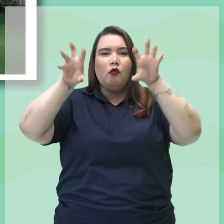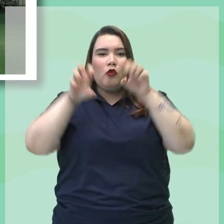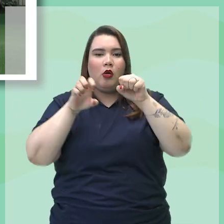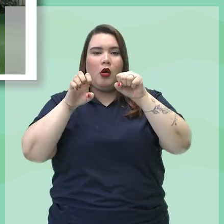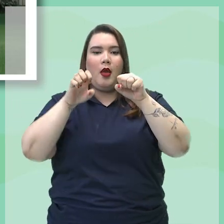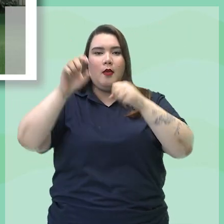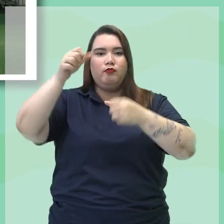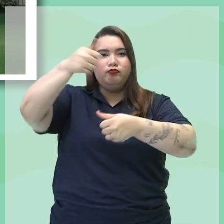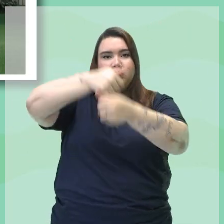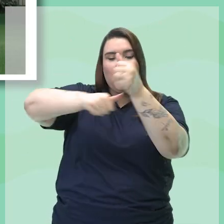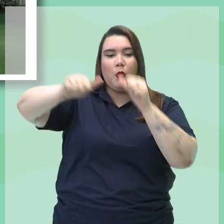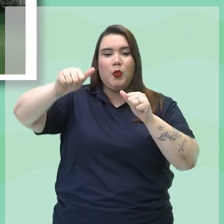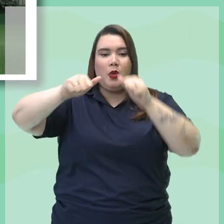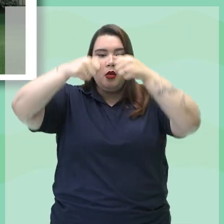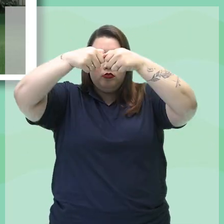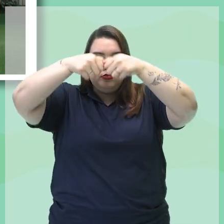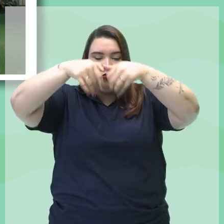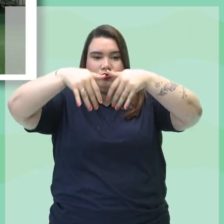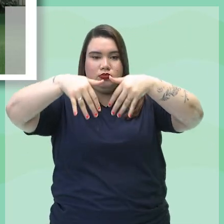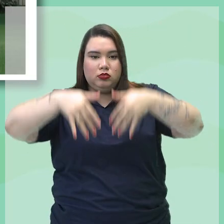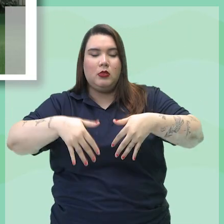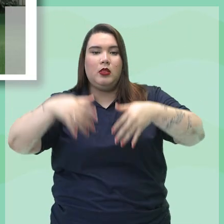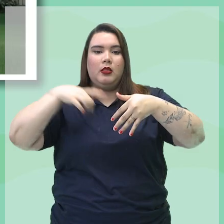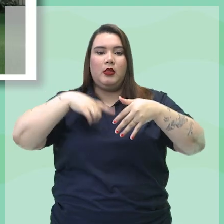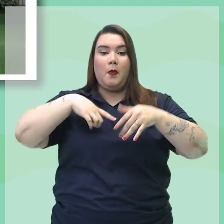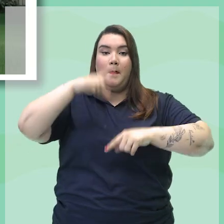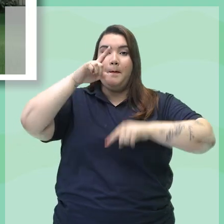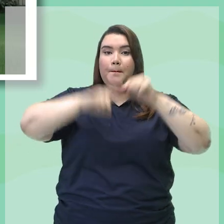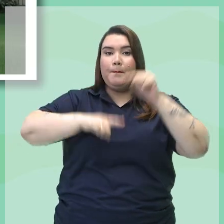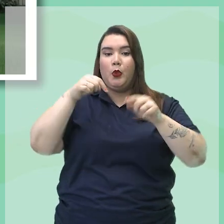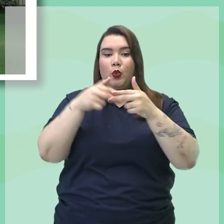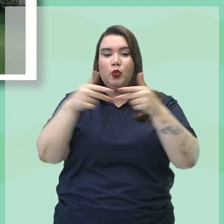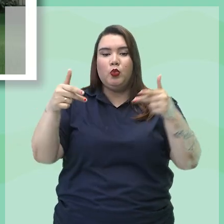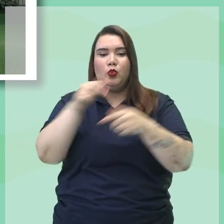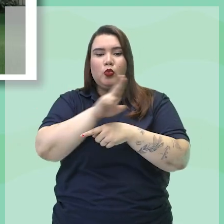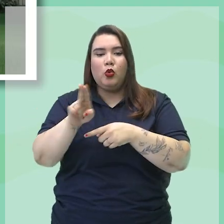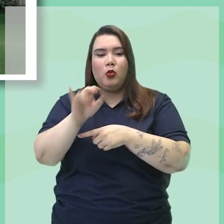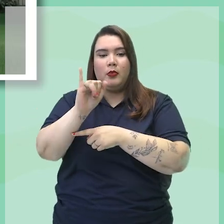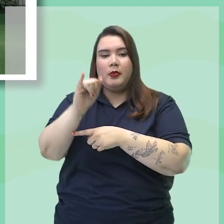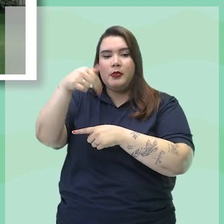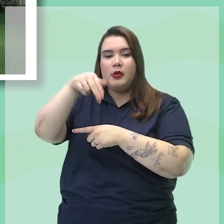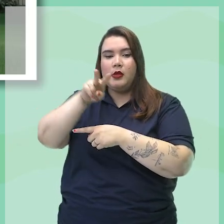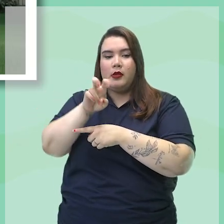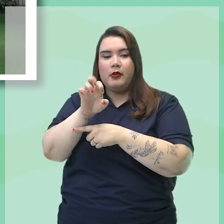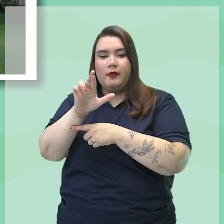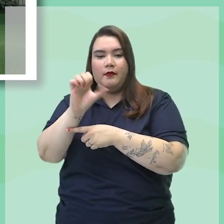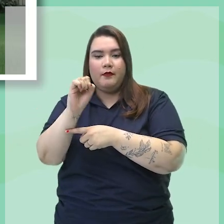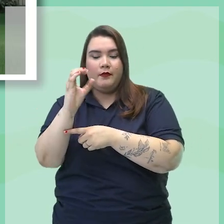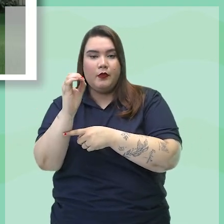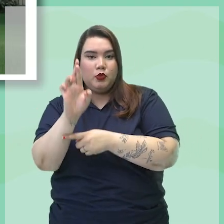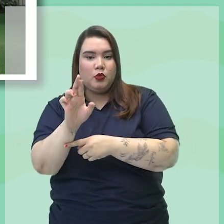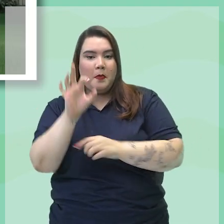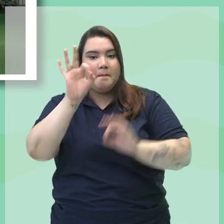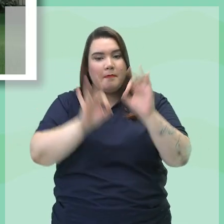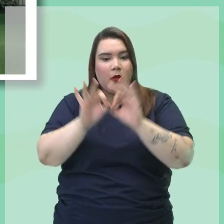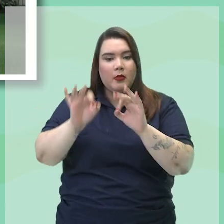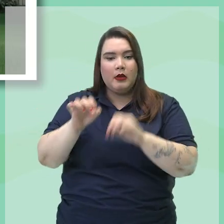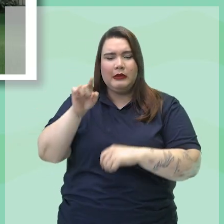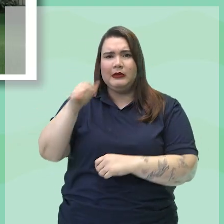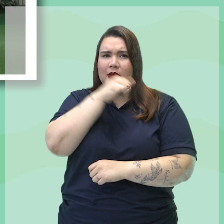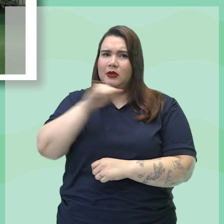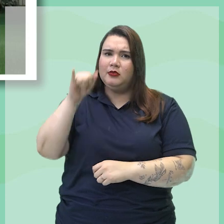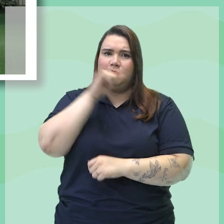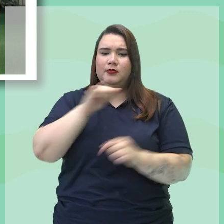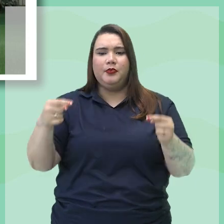fotovoltaica. Essa energia passa por um equipamento chamado inversor. A função do inversor é preparar esta energia solar